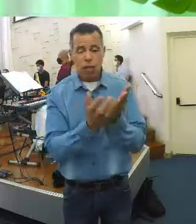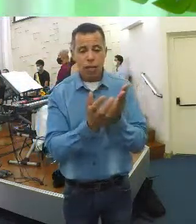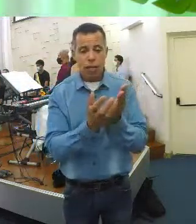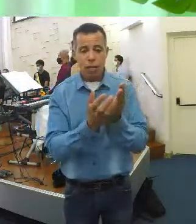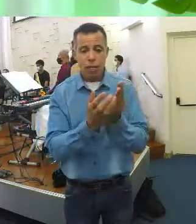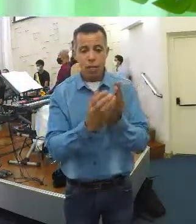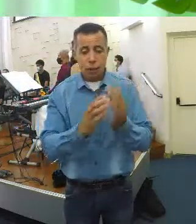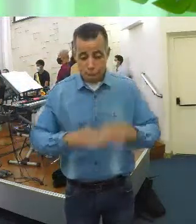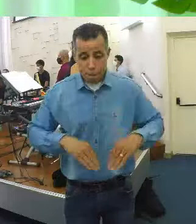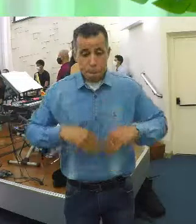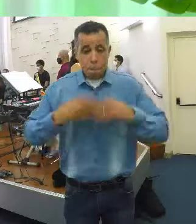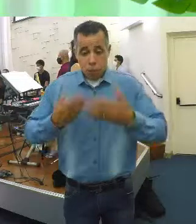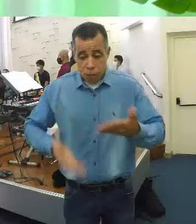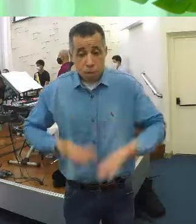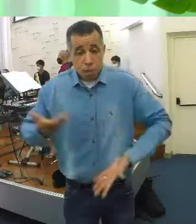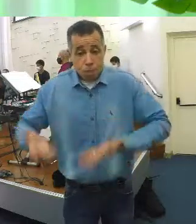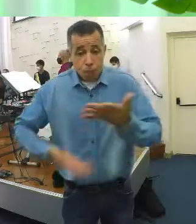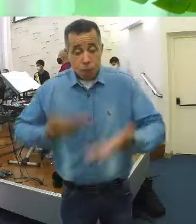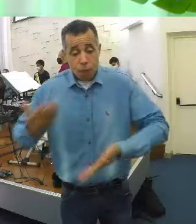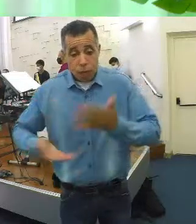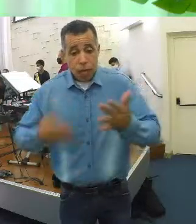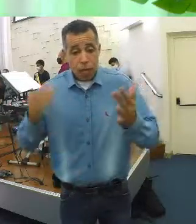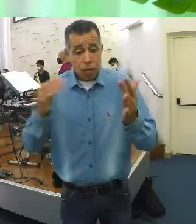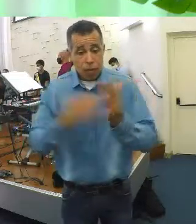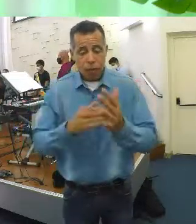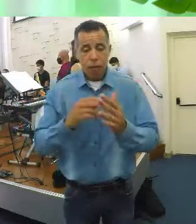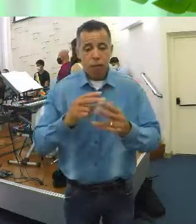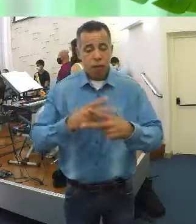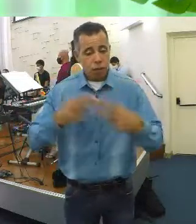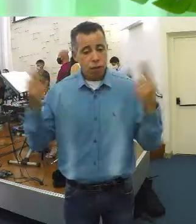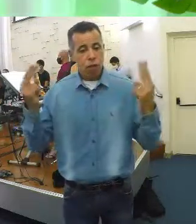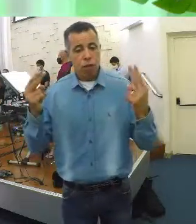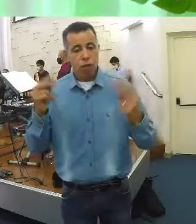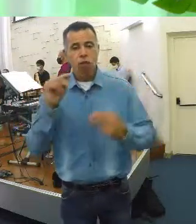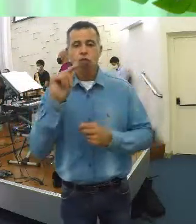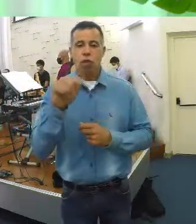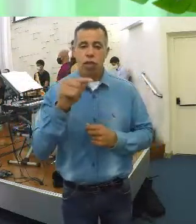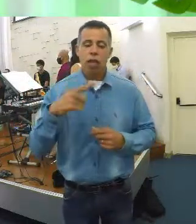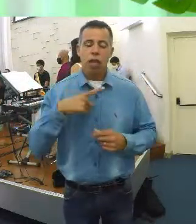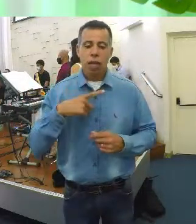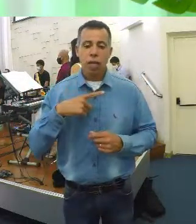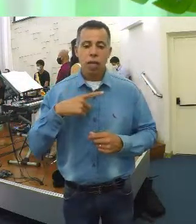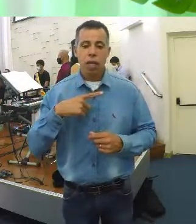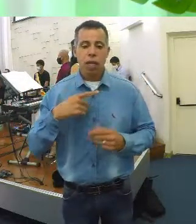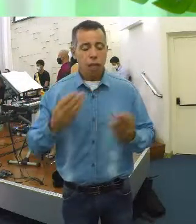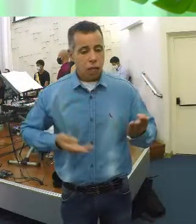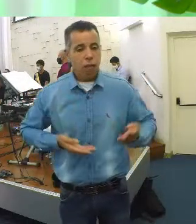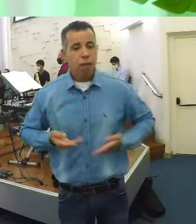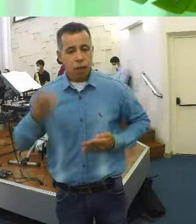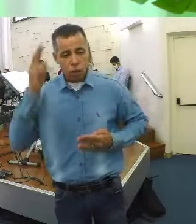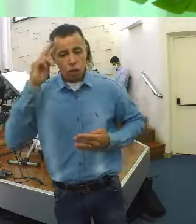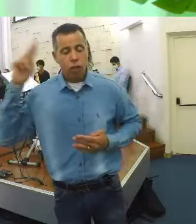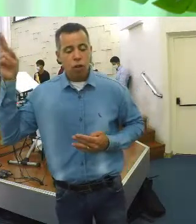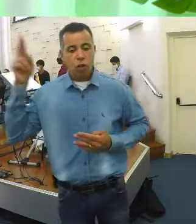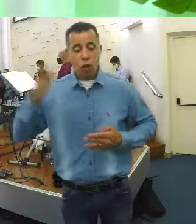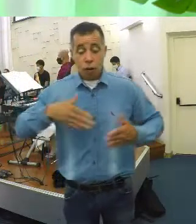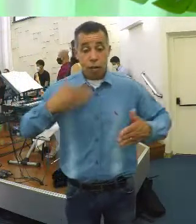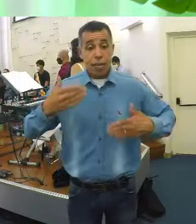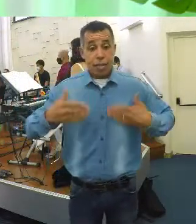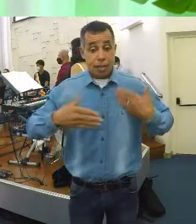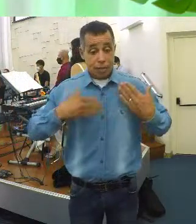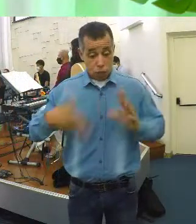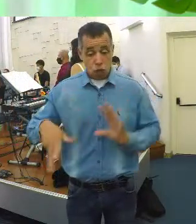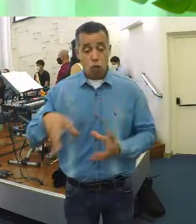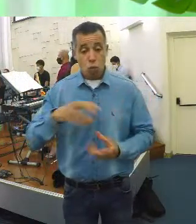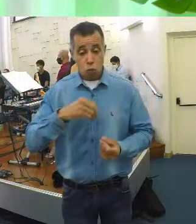o crente até a vitória final. Você tem servido ao Senhor com aquela alegria de quem diz, nesse mundo